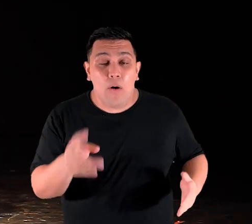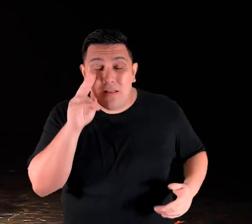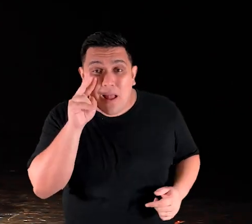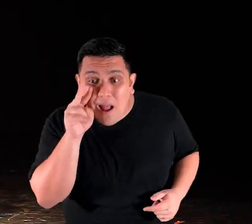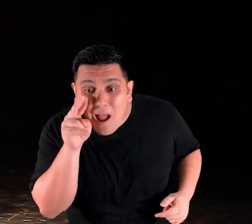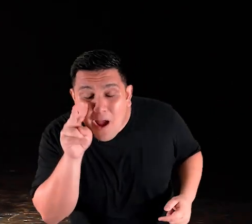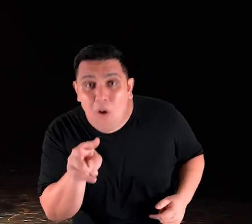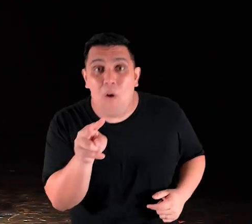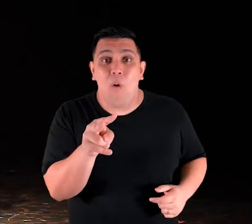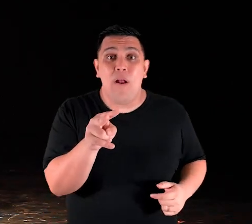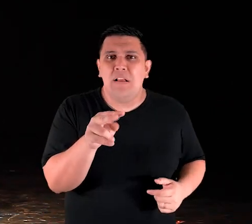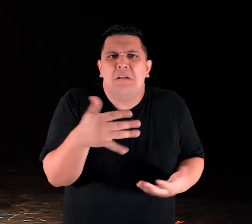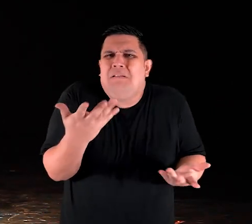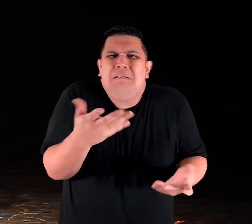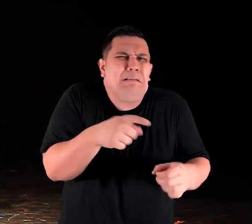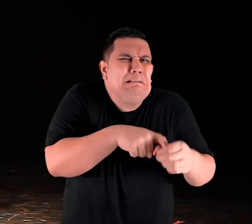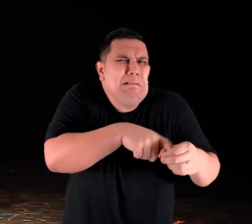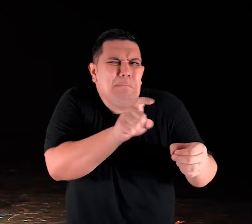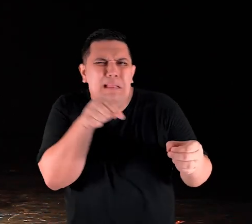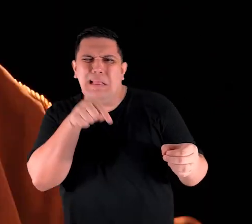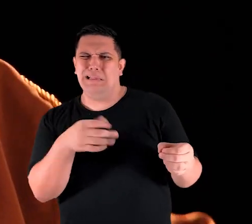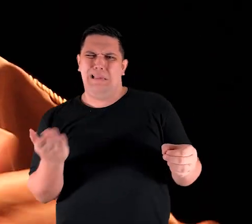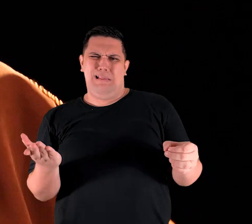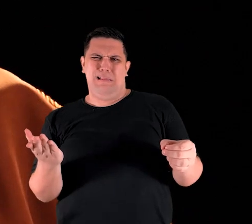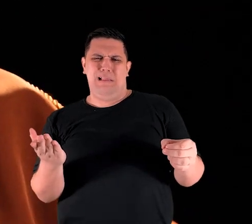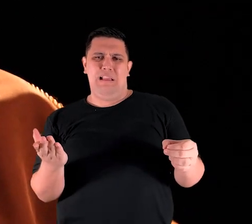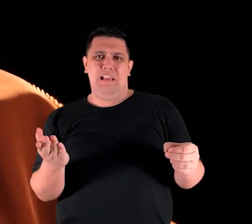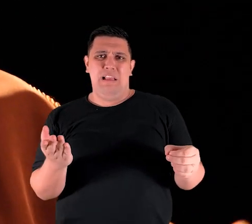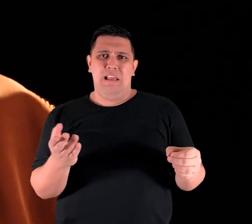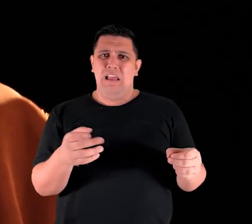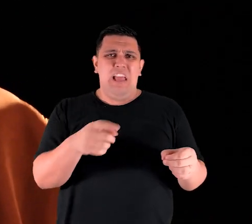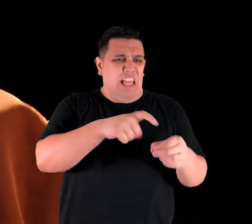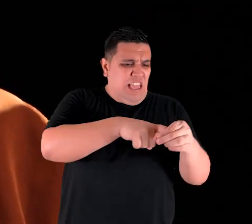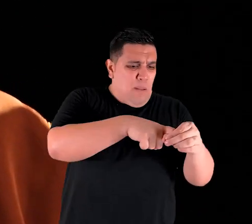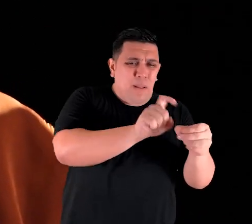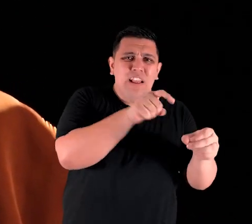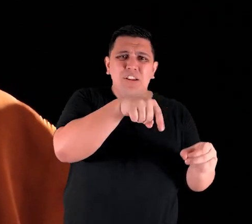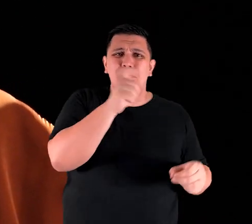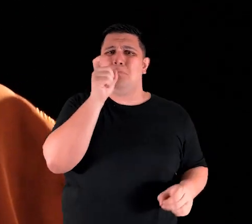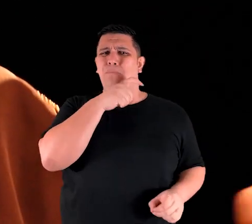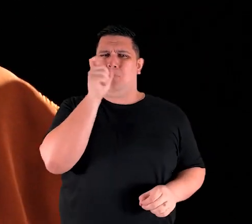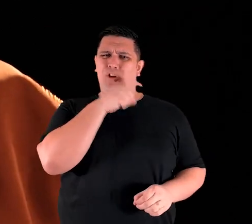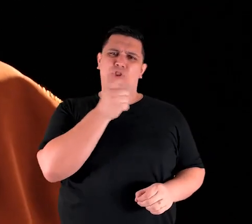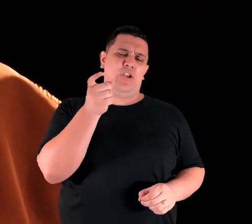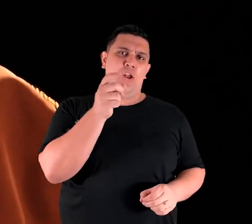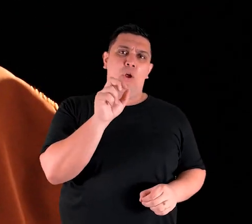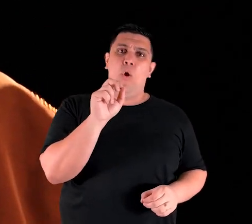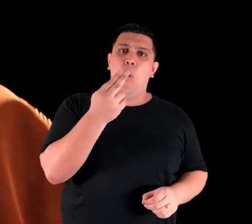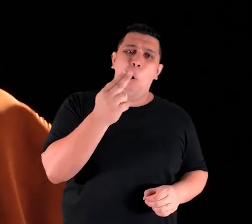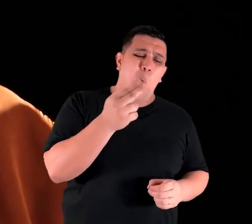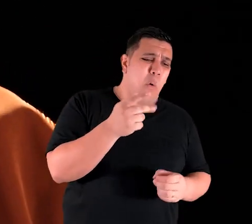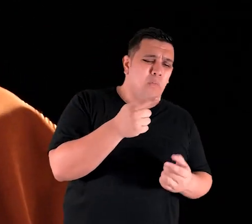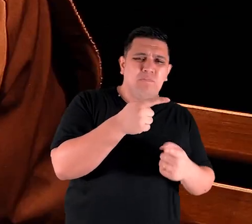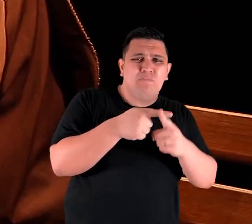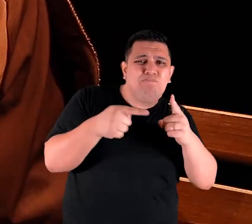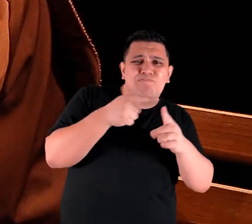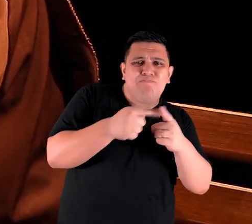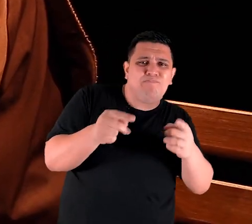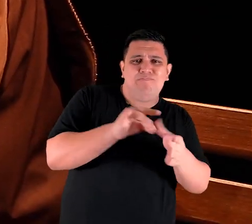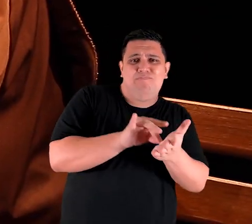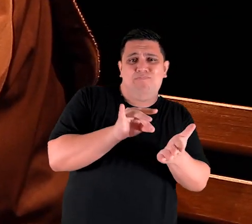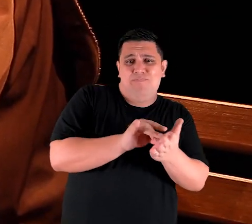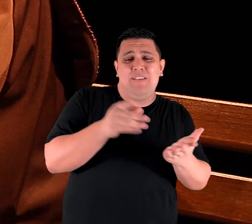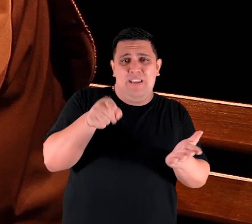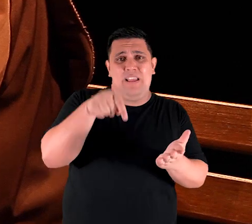que independência é essa? Ser uma independência de mentira ou de meias verdades.